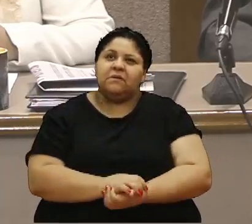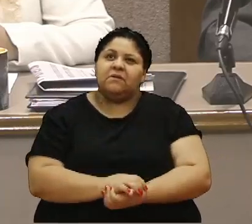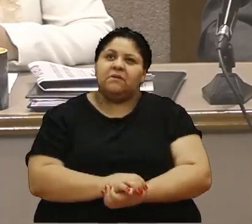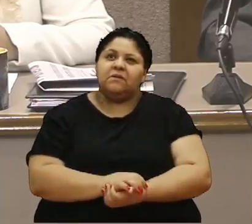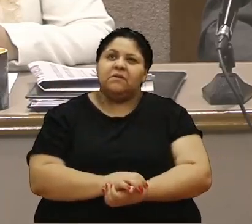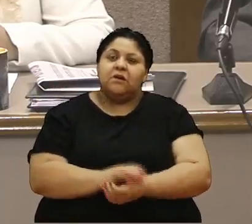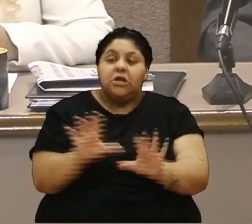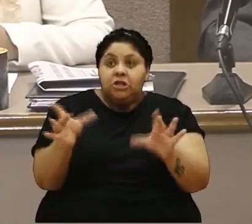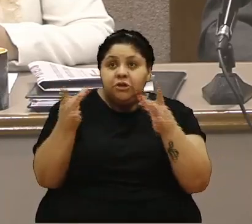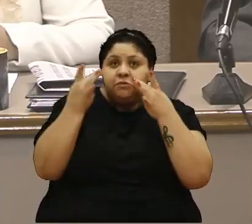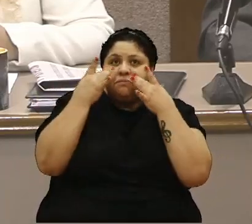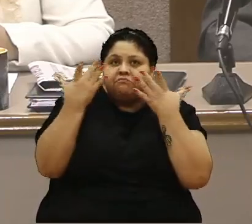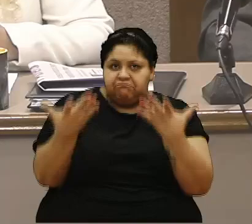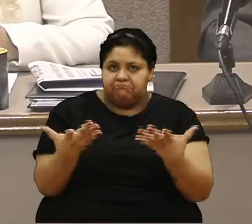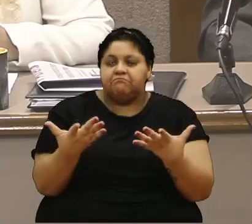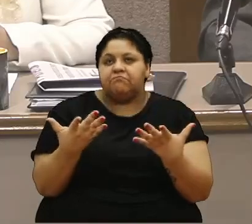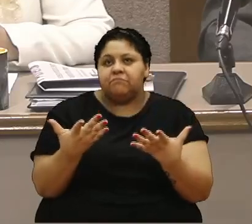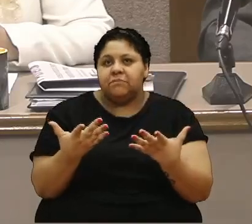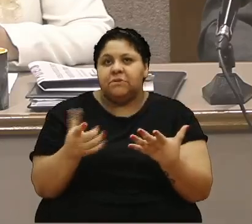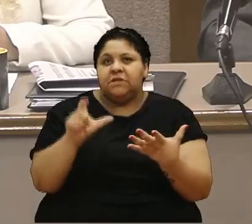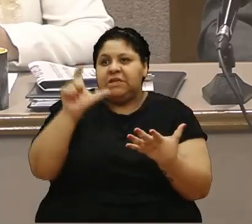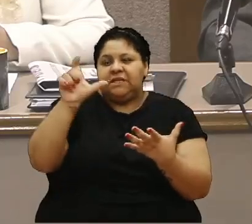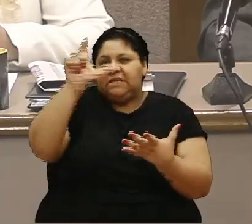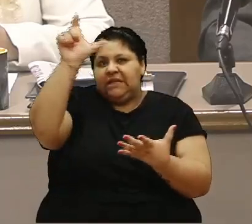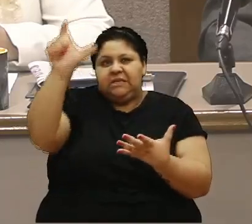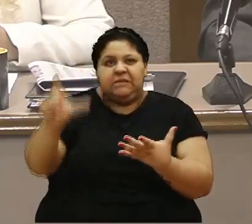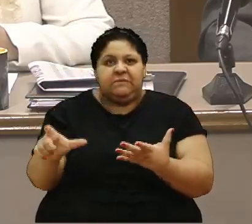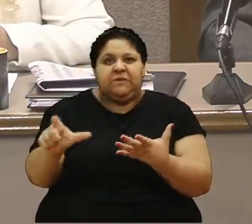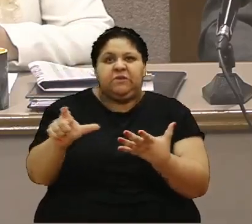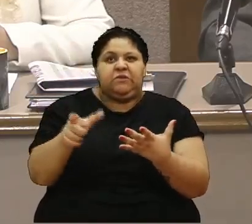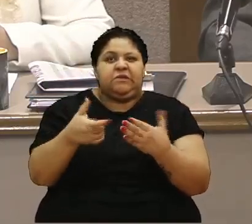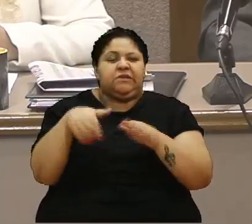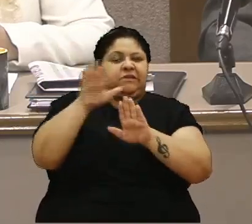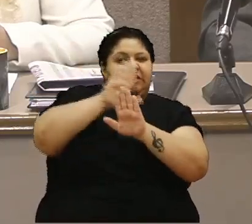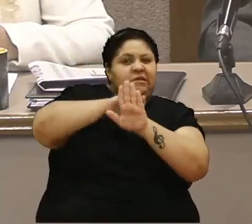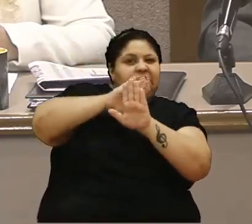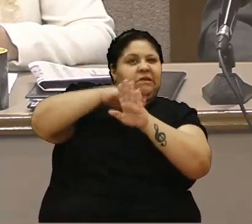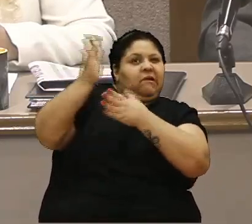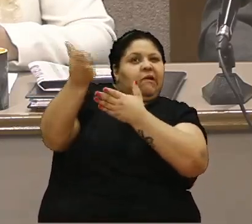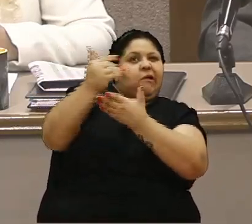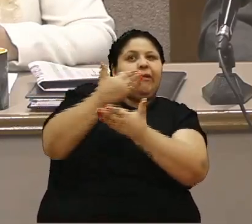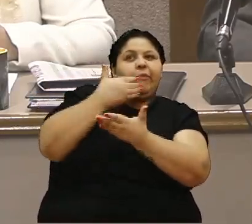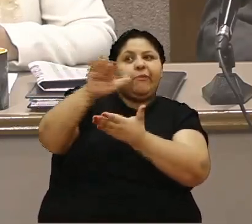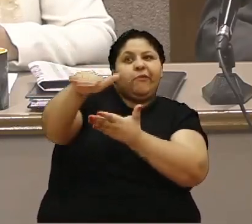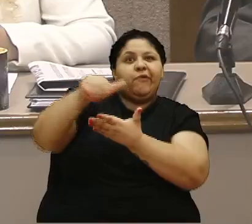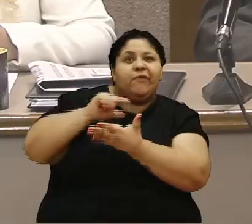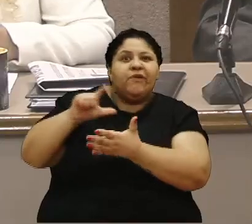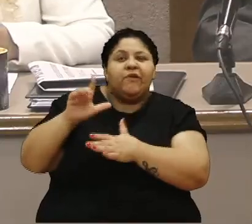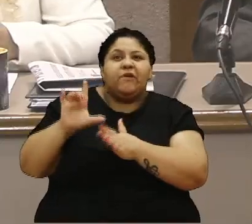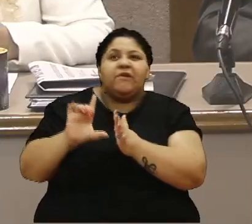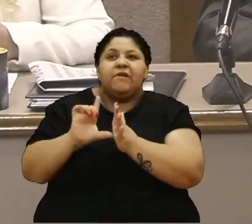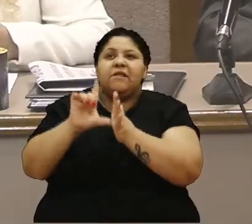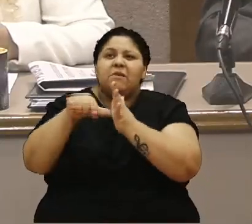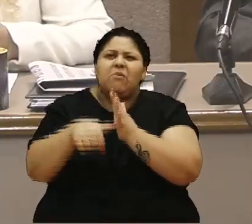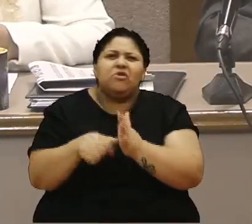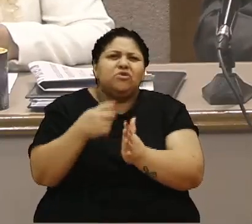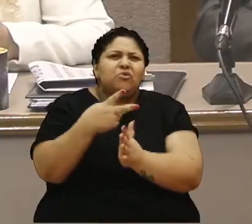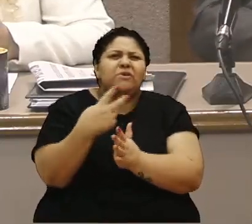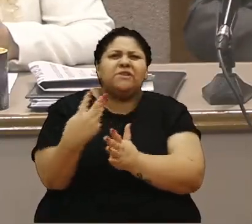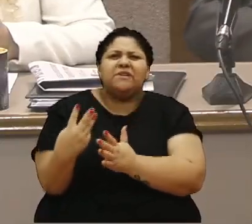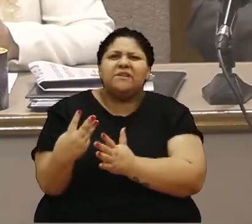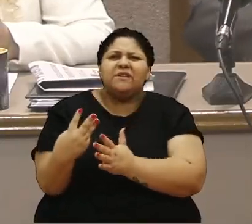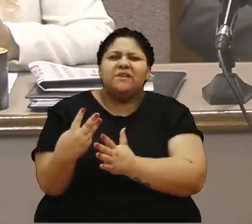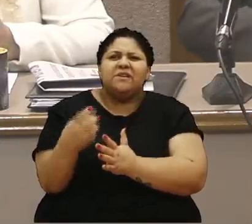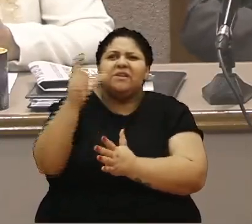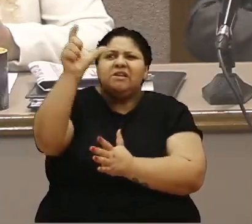chamou a atenção de um desses travestidos de catador, pediu para ele recolher. Dali a pouco tinha mais 2 ou 3